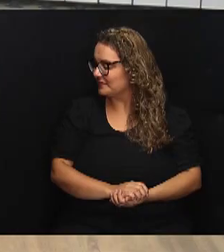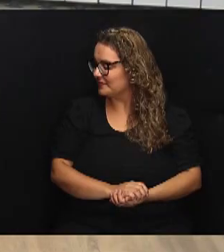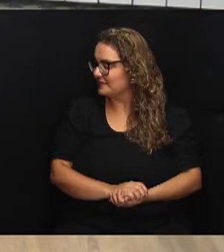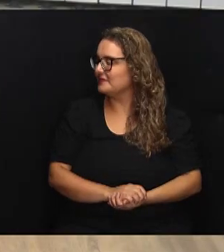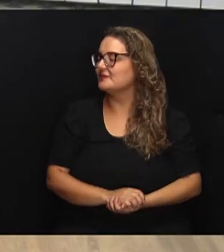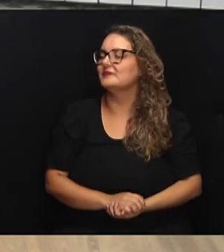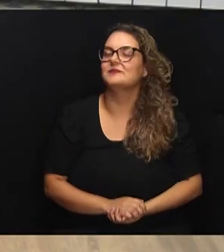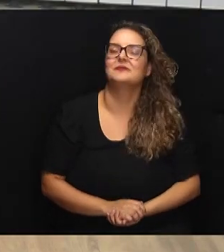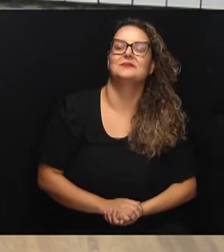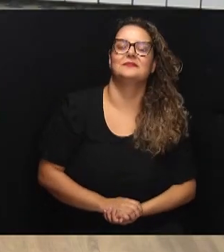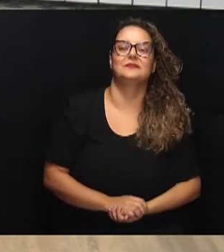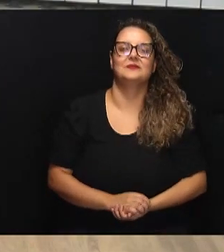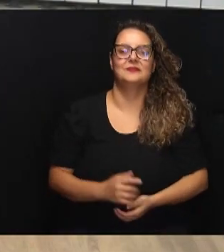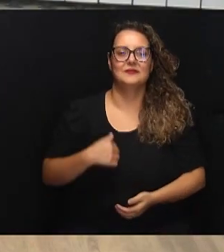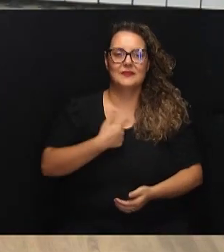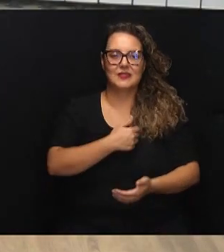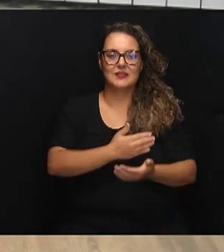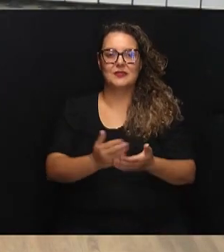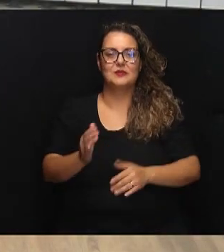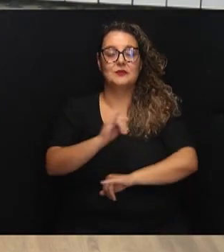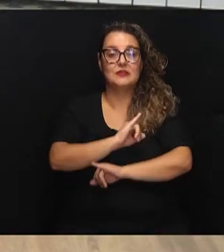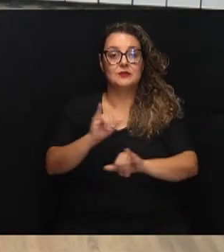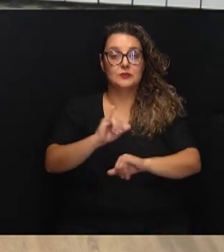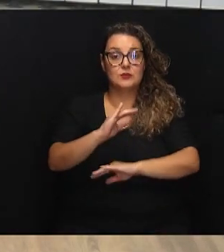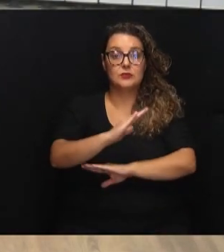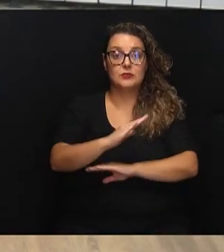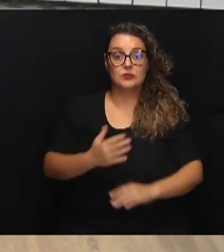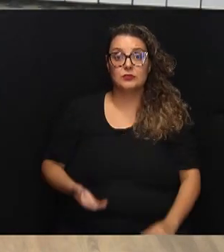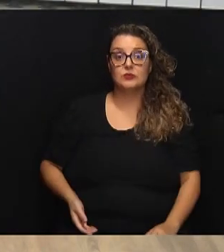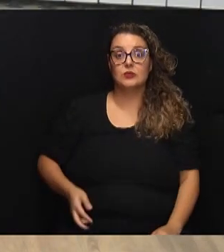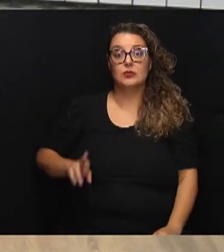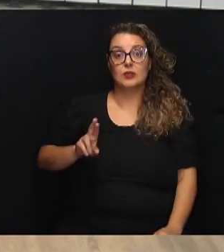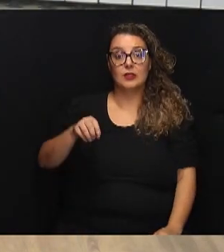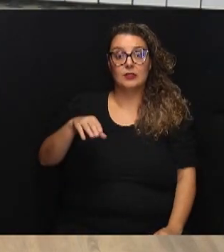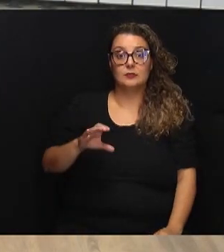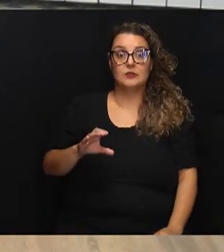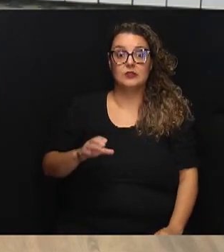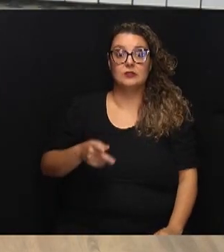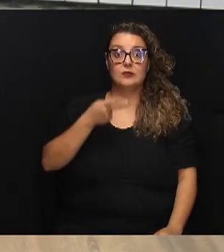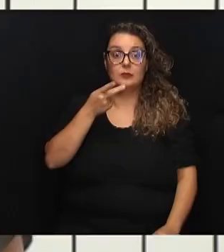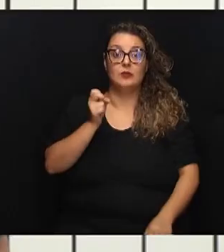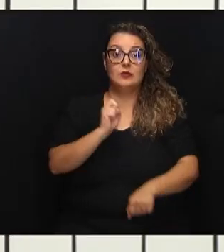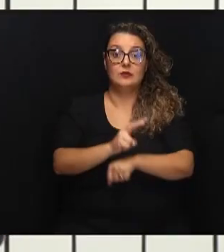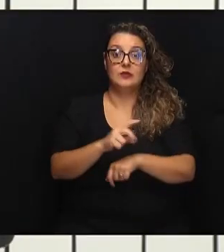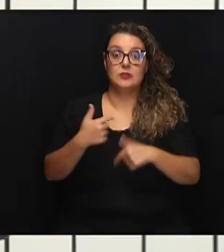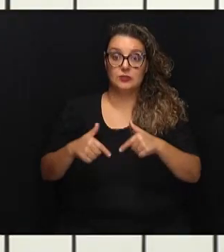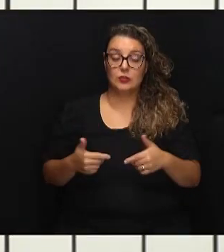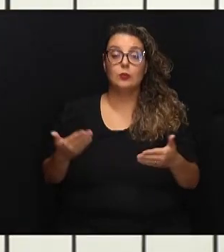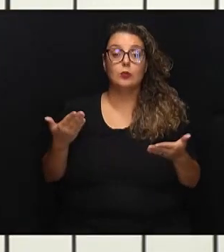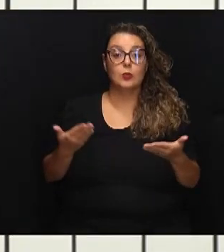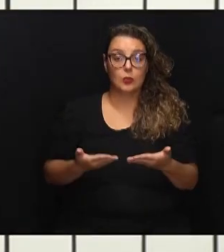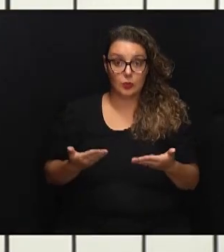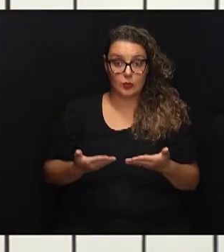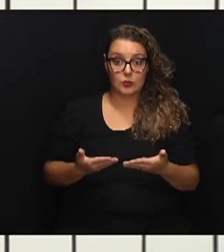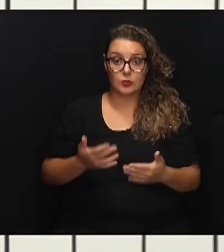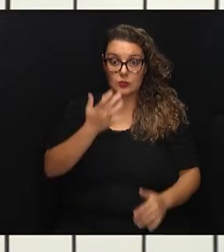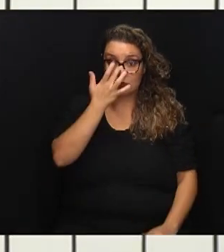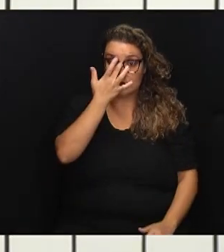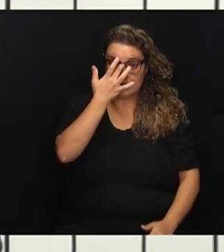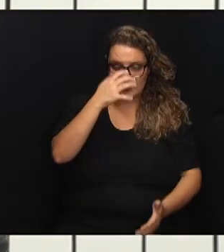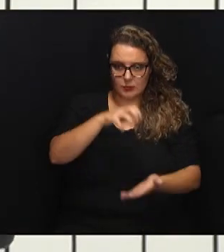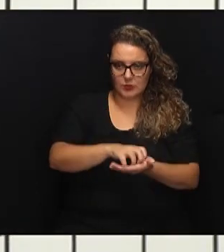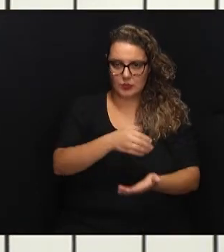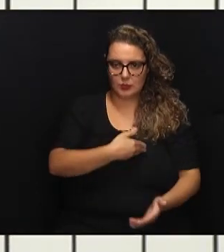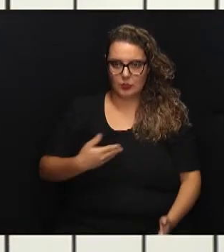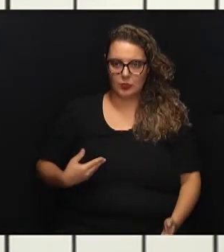19-97829-3776. E a gente começa agora com as notícias da metrópole. Nós vamos falar sobre vagas de emprego, porque hoje o Centro Público de